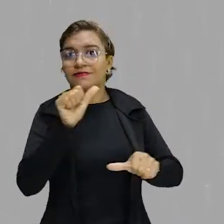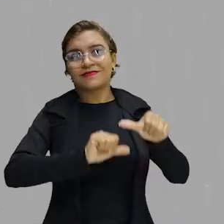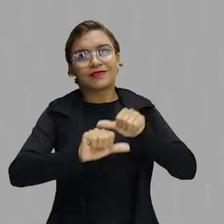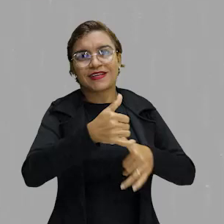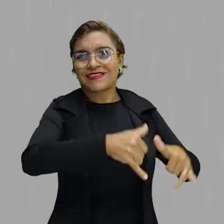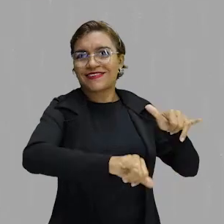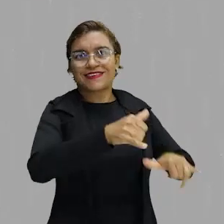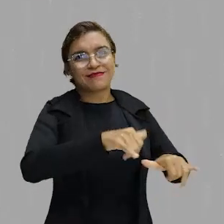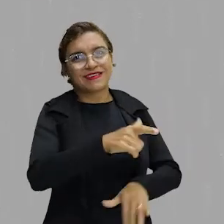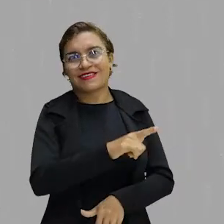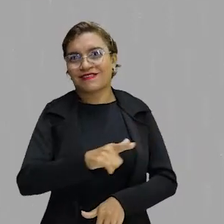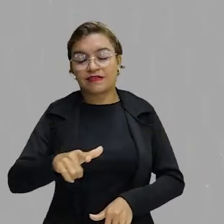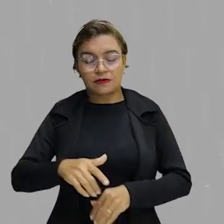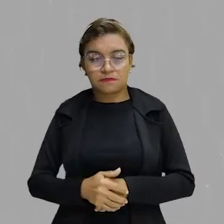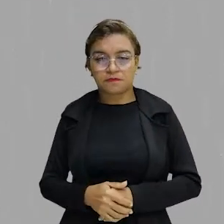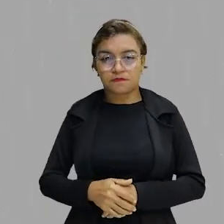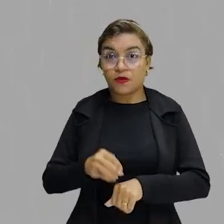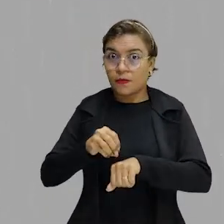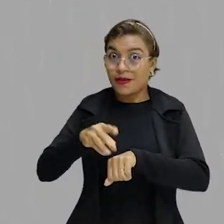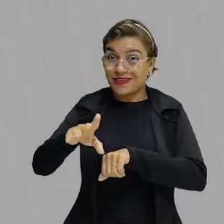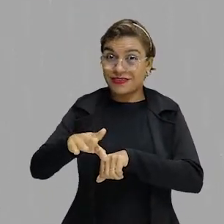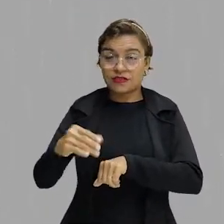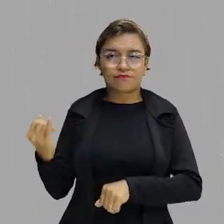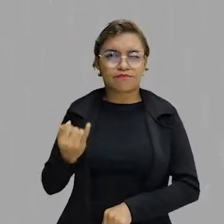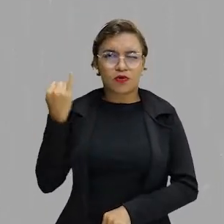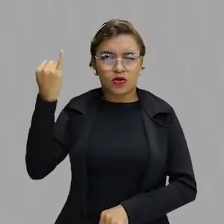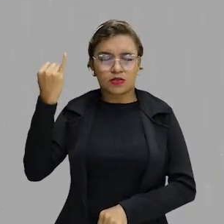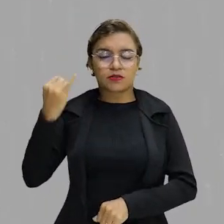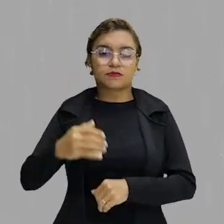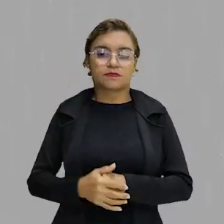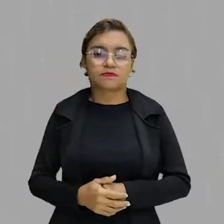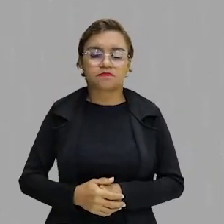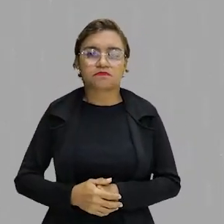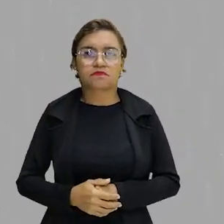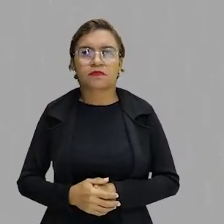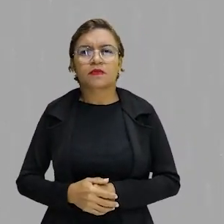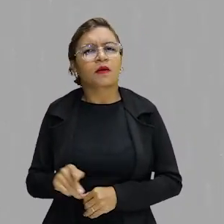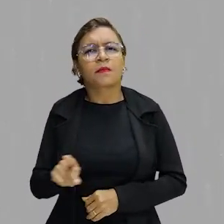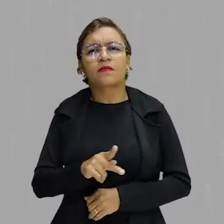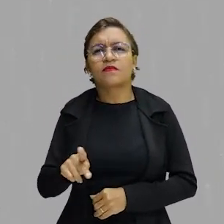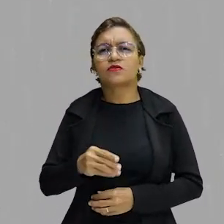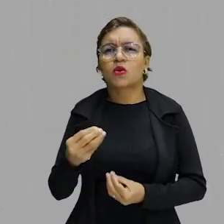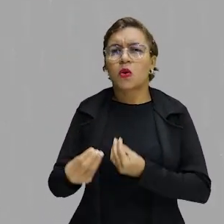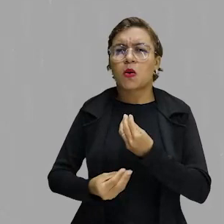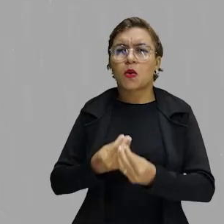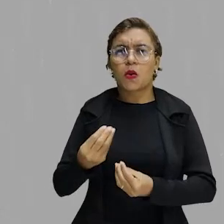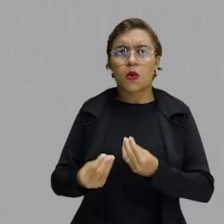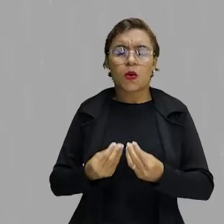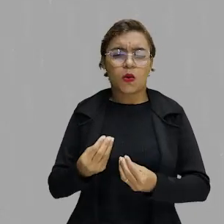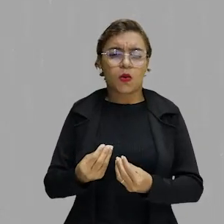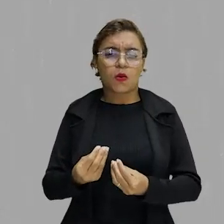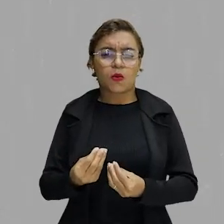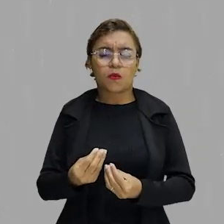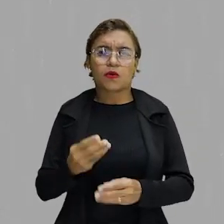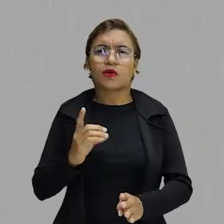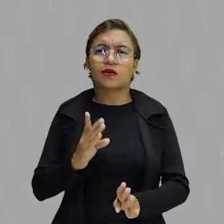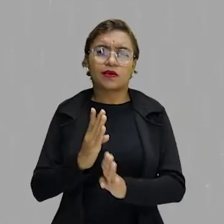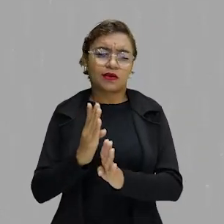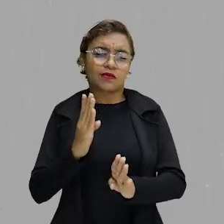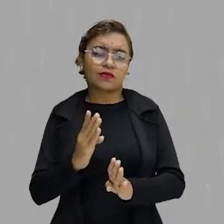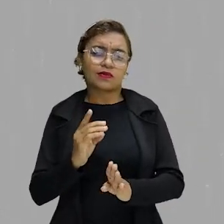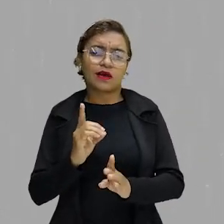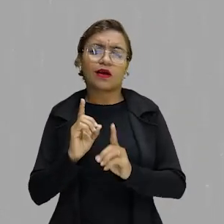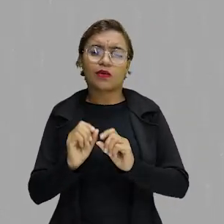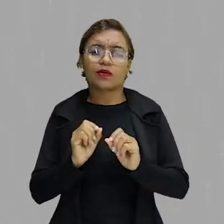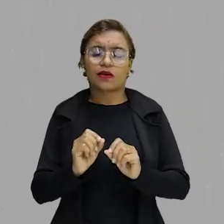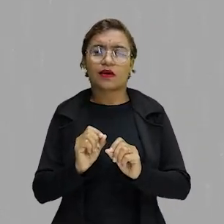química. Uma dica bacana de prova. Marcos, onde é que eu vou ter a maior presença de intemperismo físico? Em áreas de